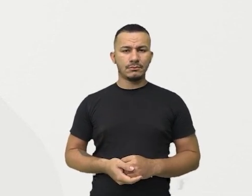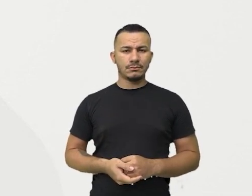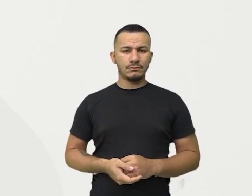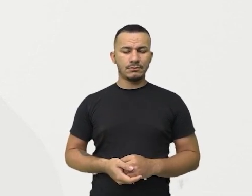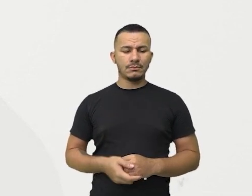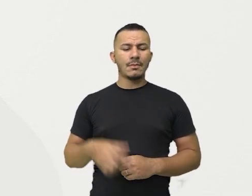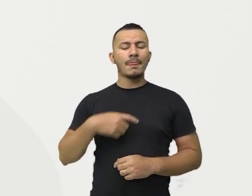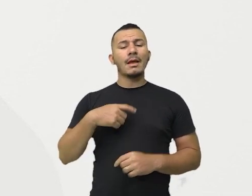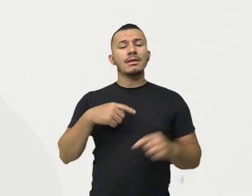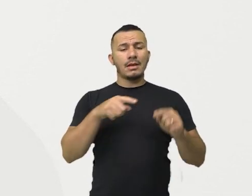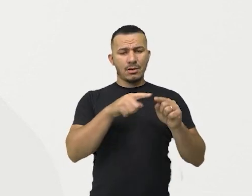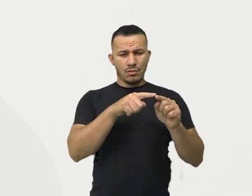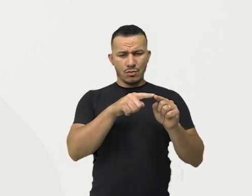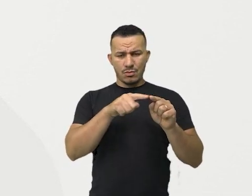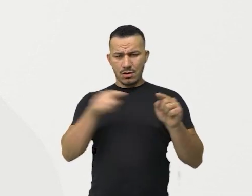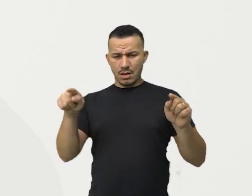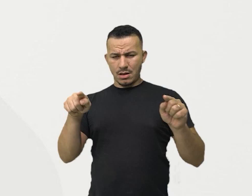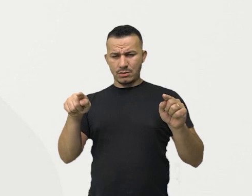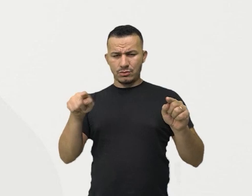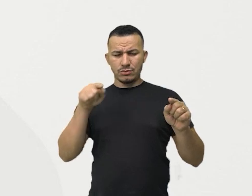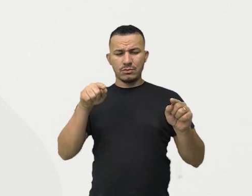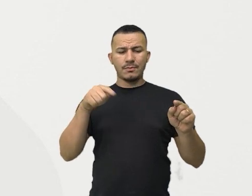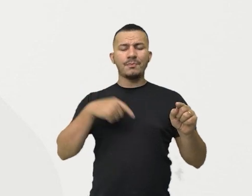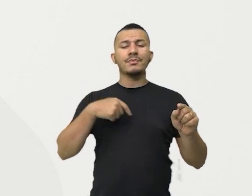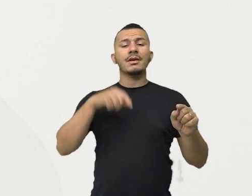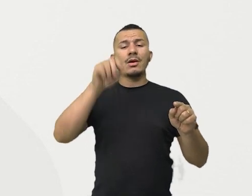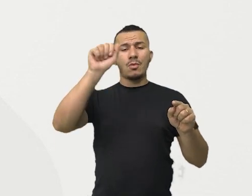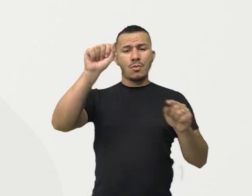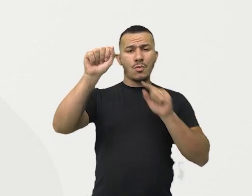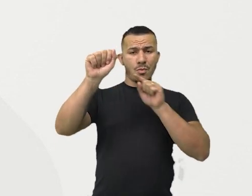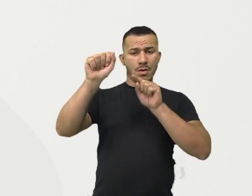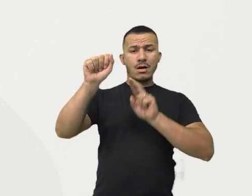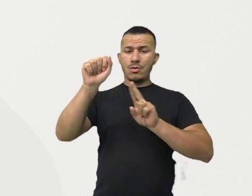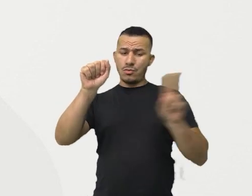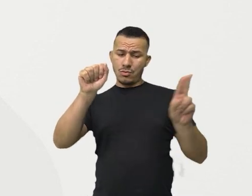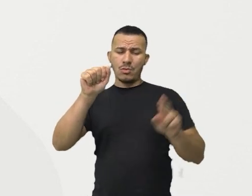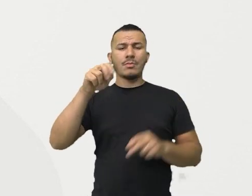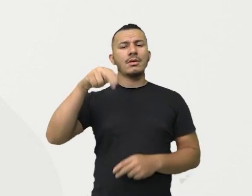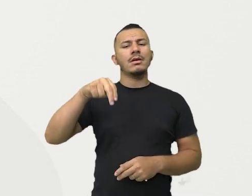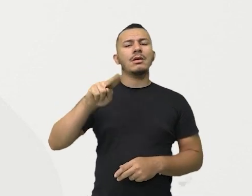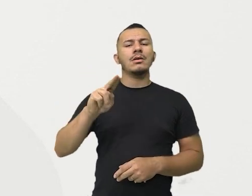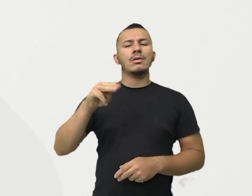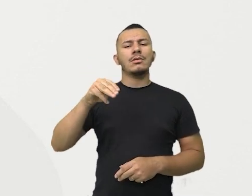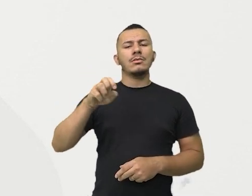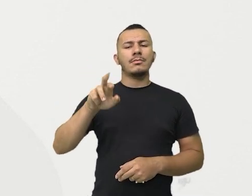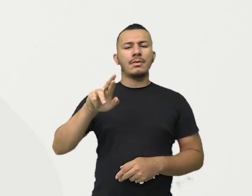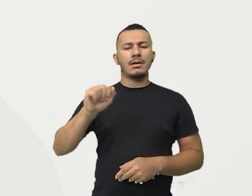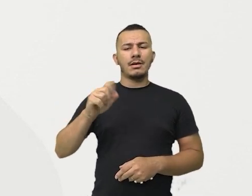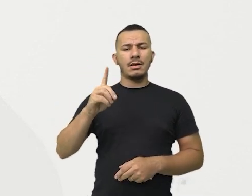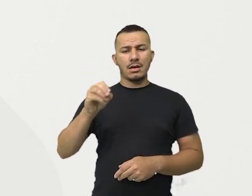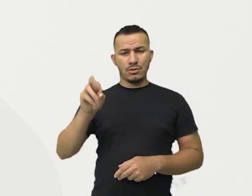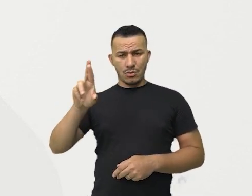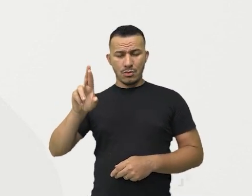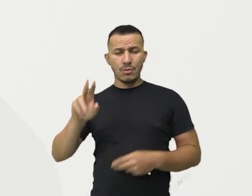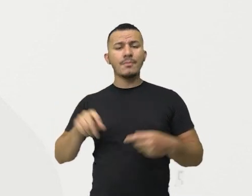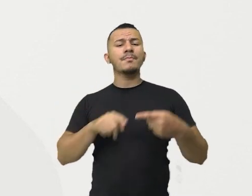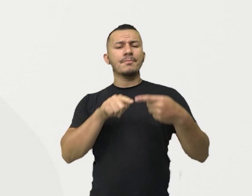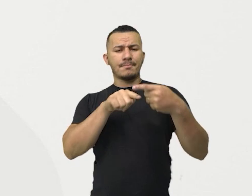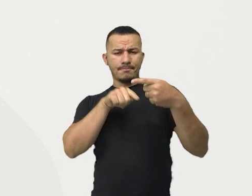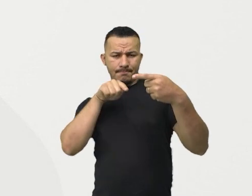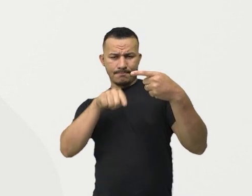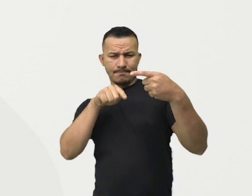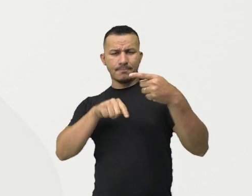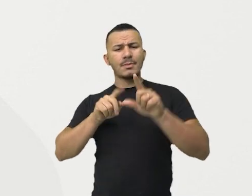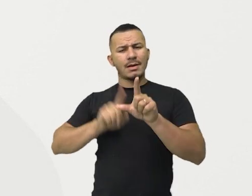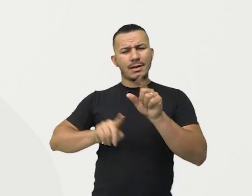denunciado, o traço, nós temos o A que nós chamamos de numerador e o B que nós